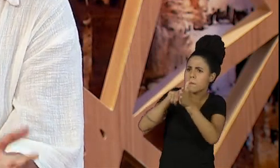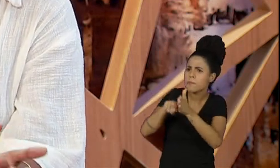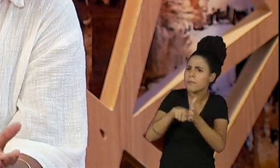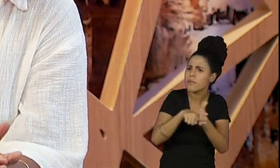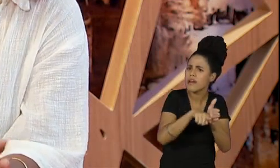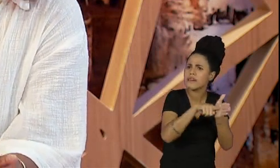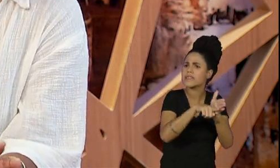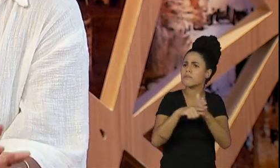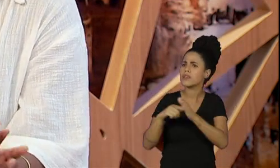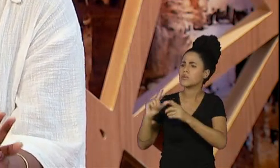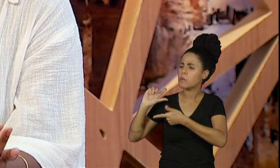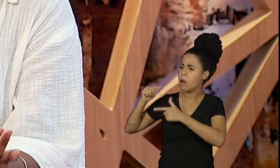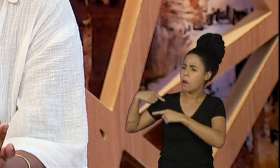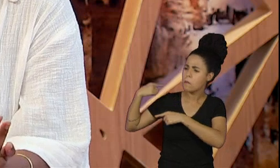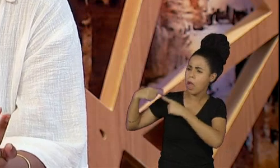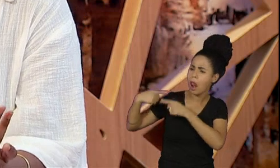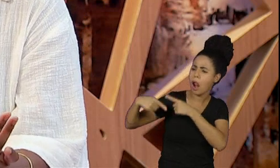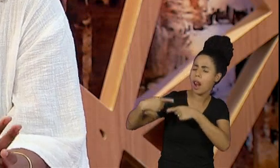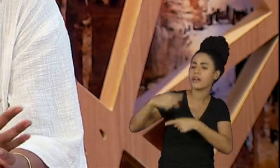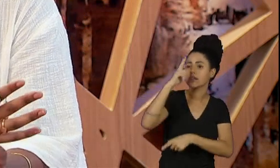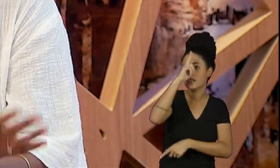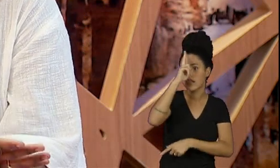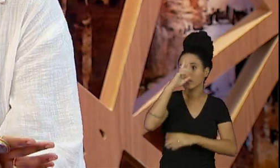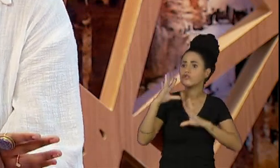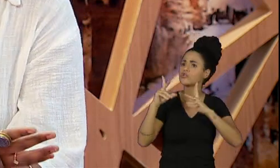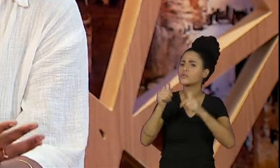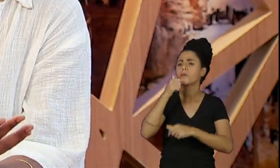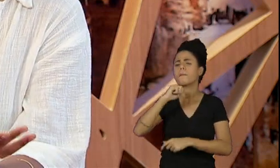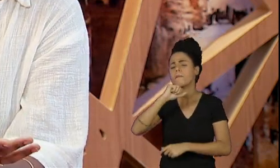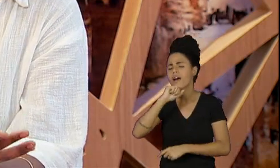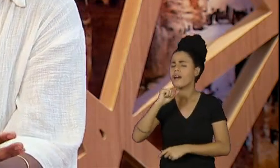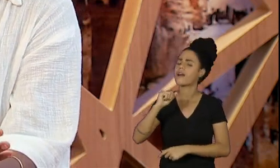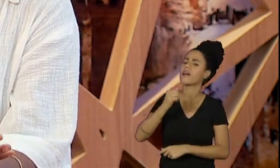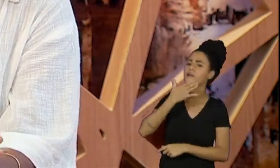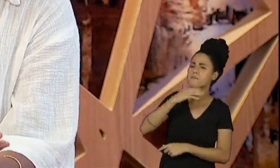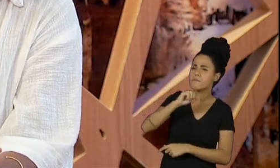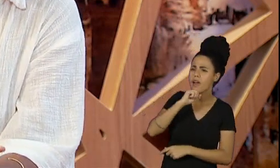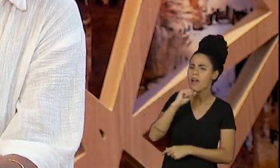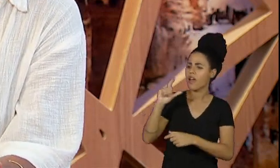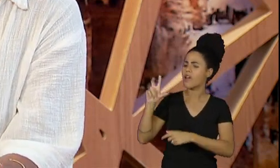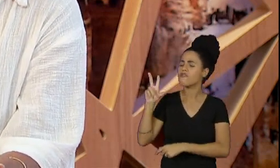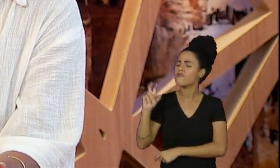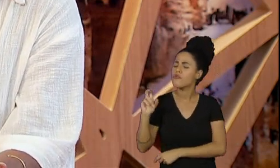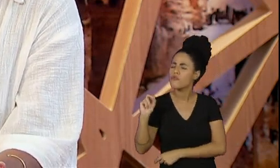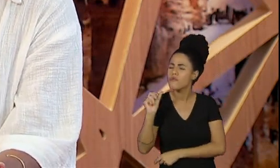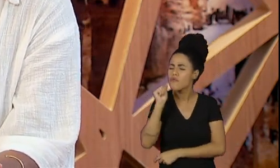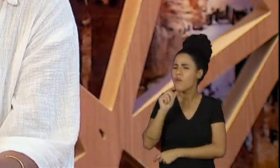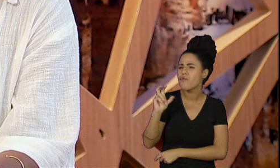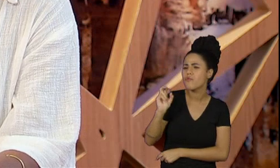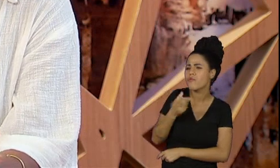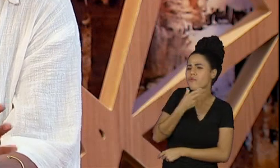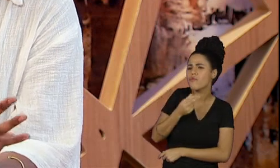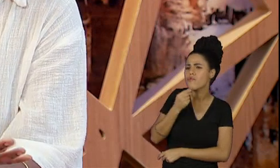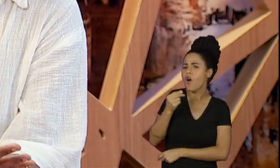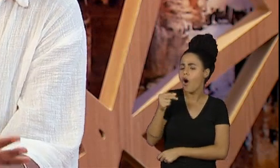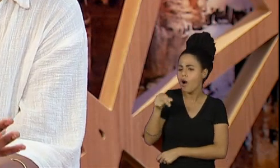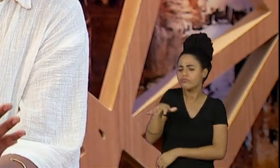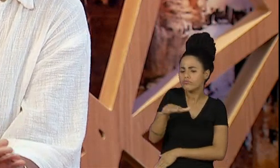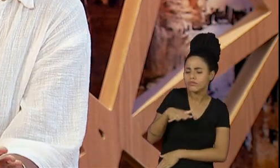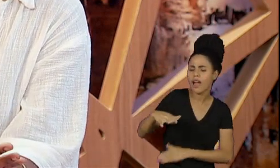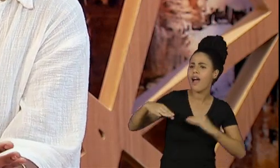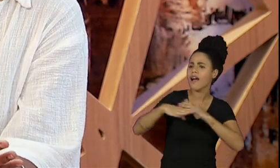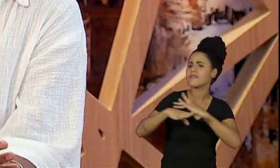suas histórias, procure saber as histórias dos seus pais, dos seus avós, procure saber a história da cidade, com curiosidade,